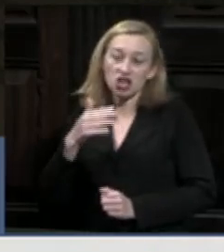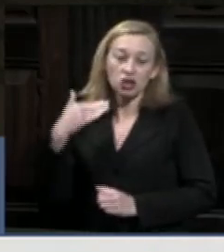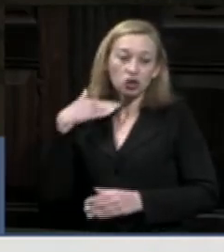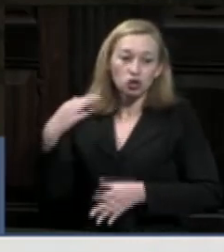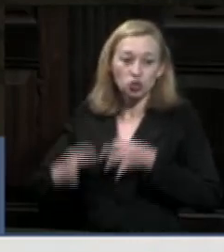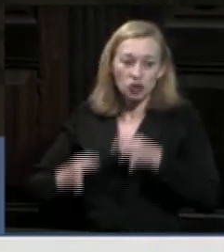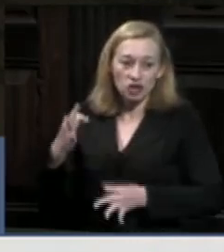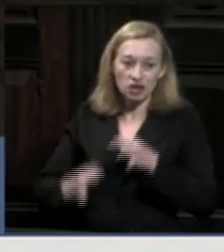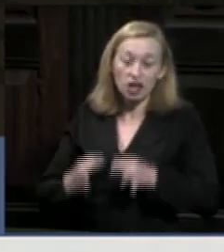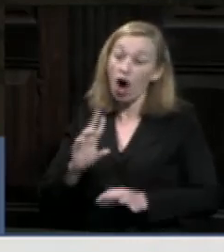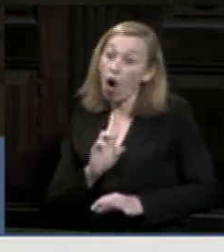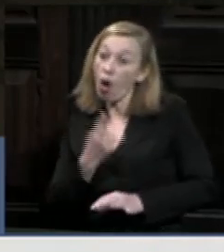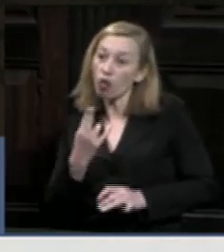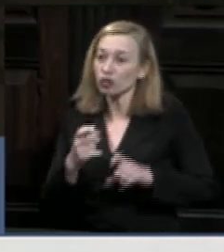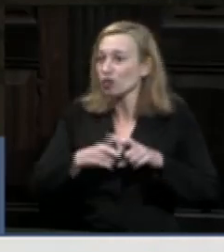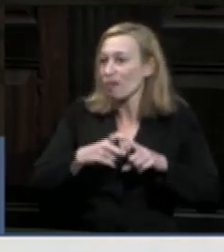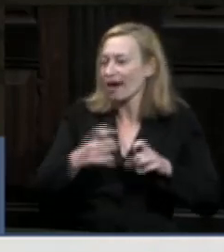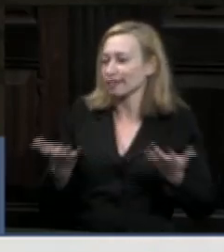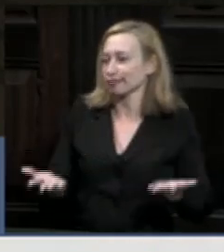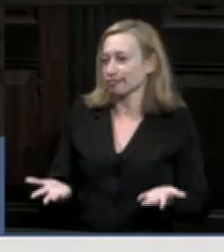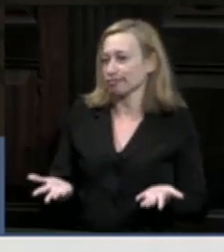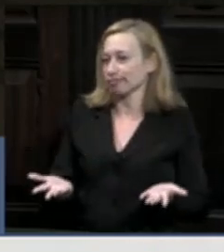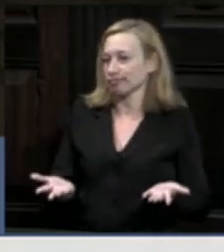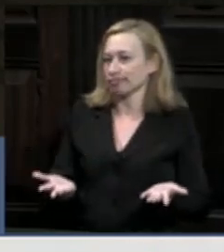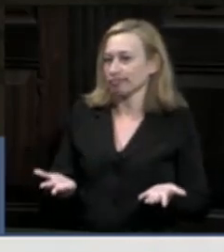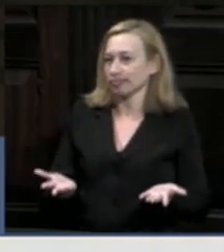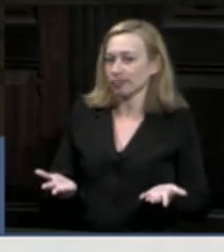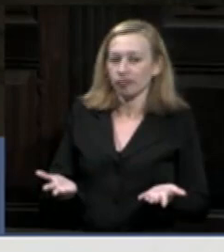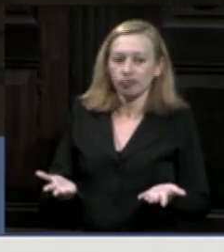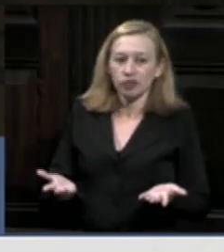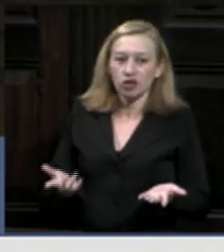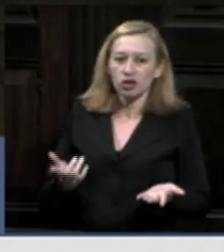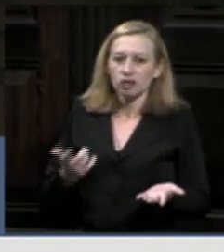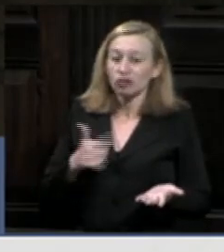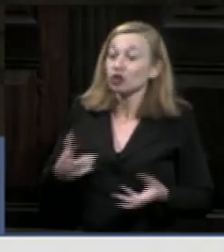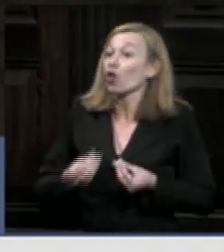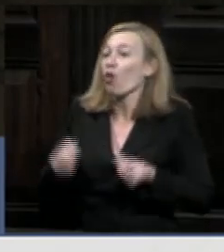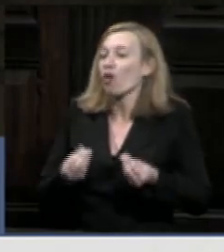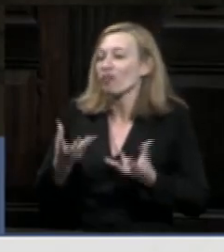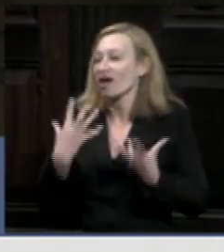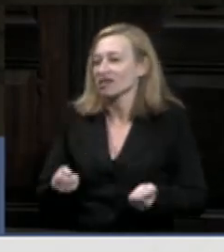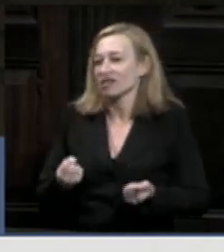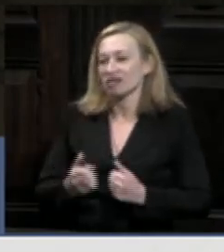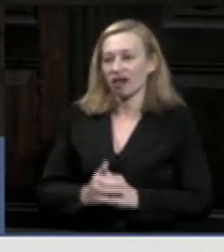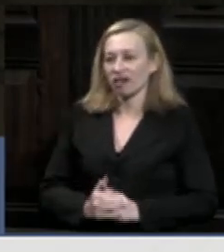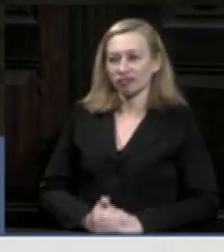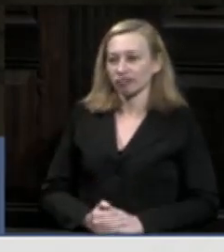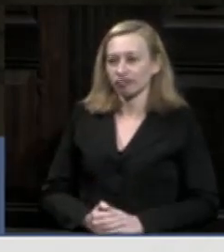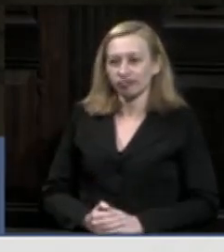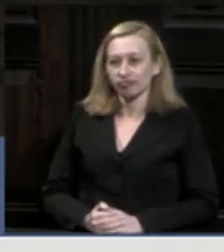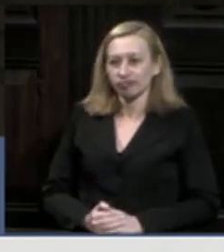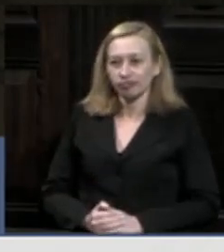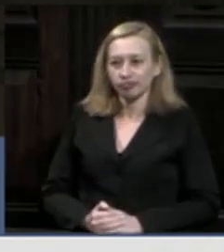do médico então inaceitável meu querido já inaceitável